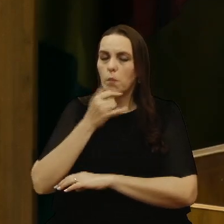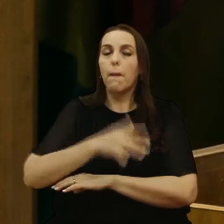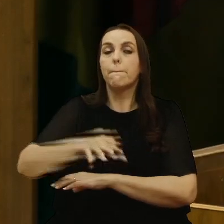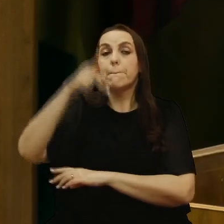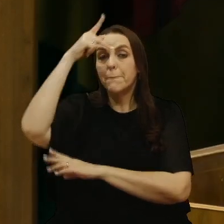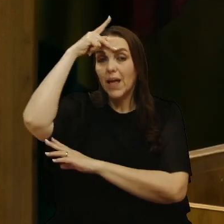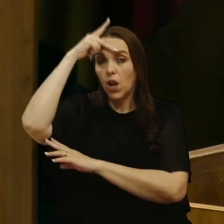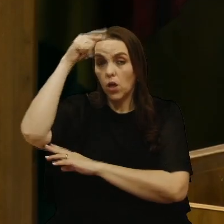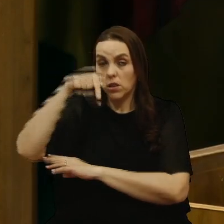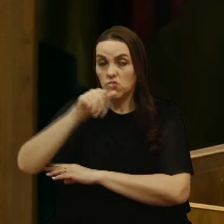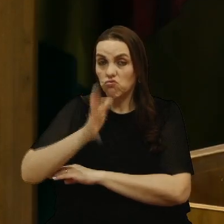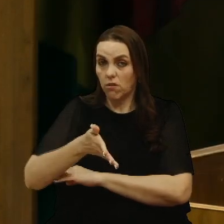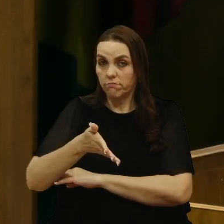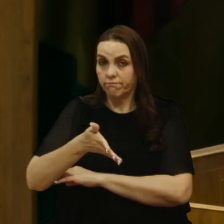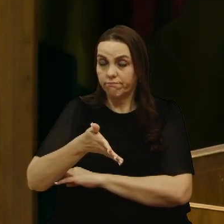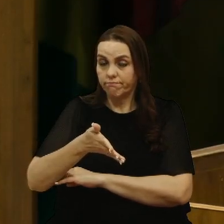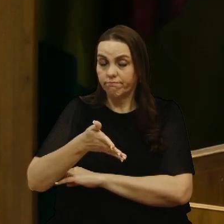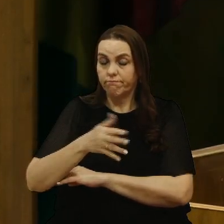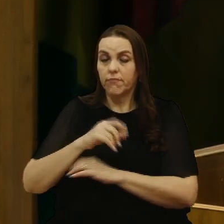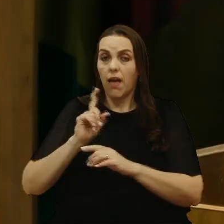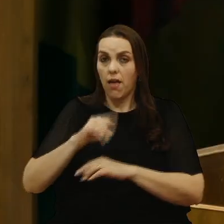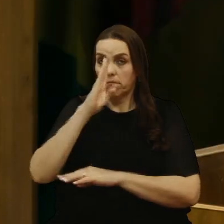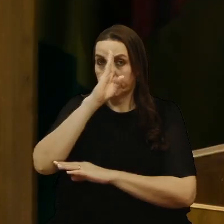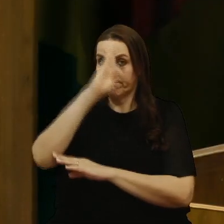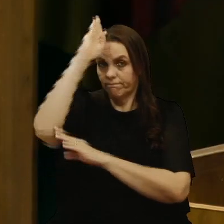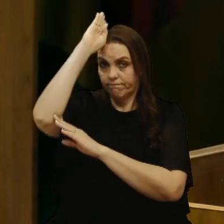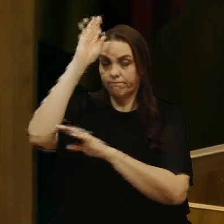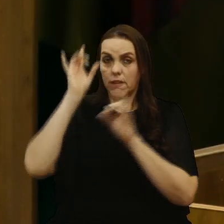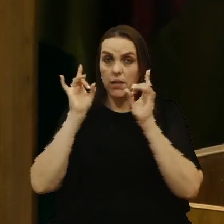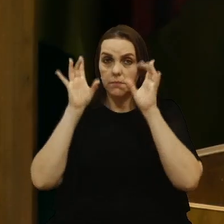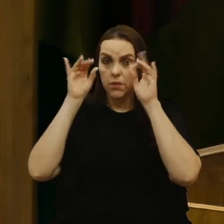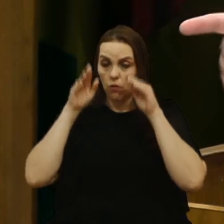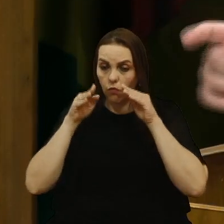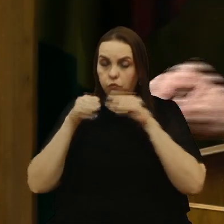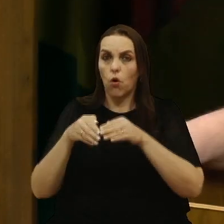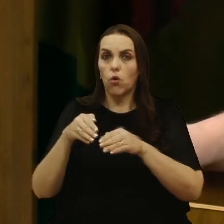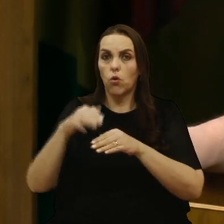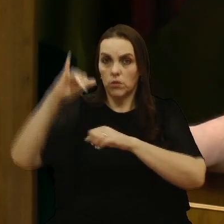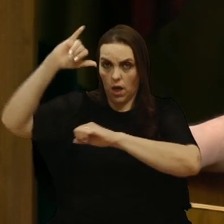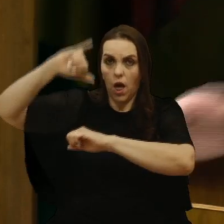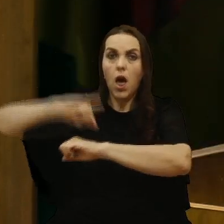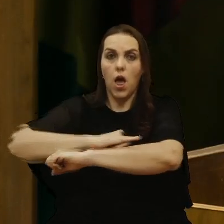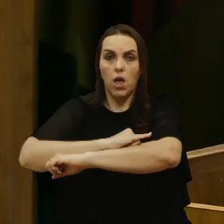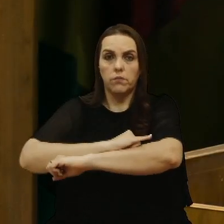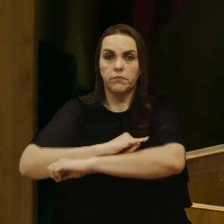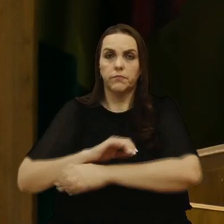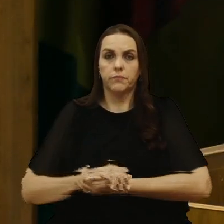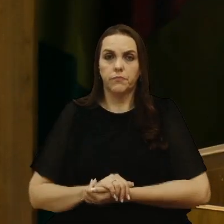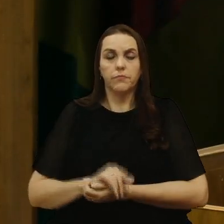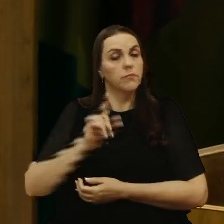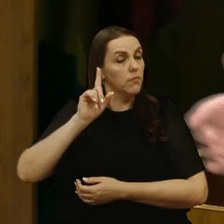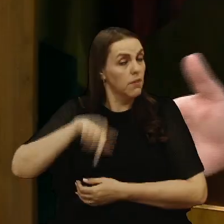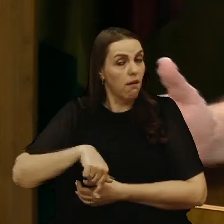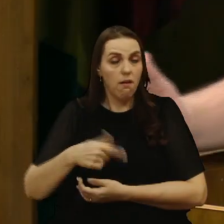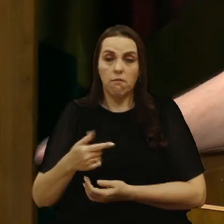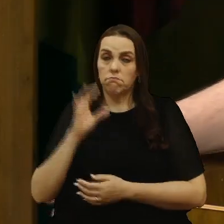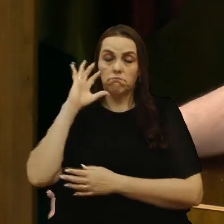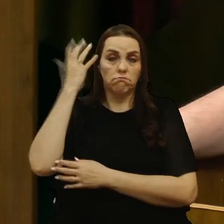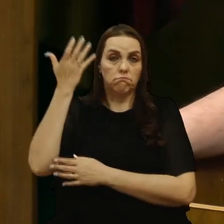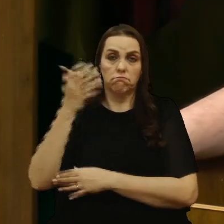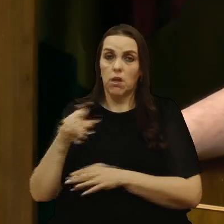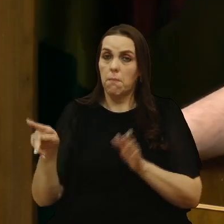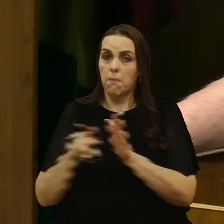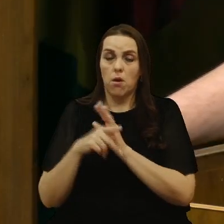são os brigadistas com a especialização e aeródromo. Esta é uma solução dada pelo próprio